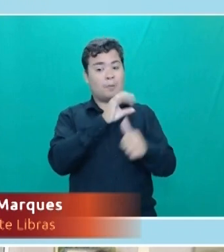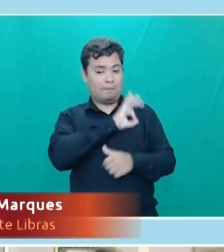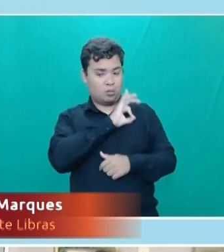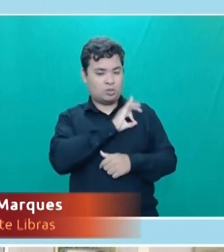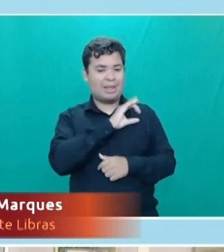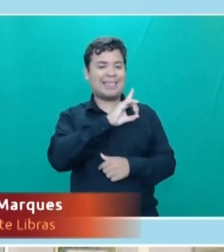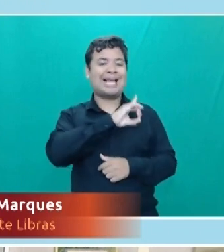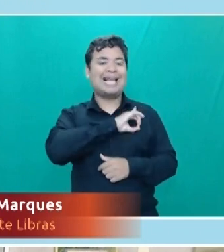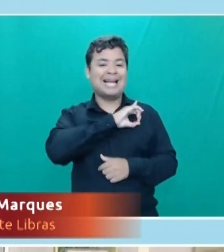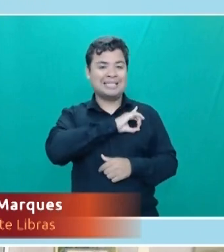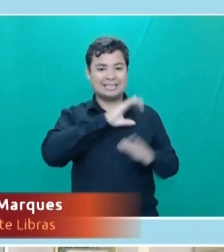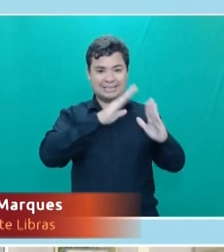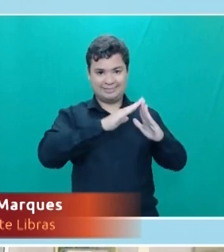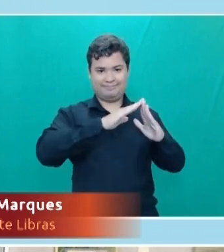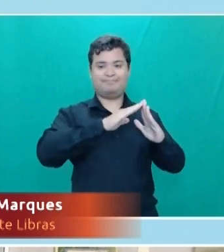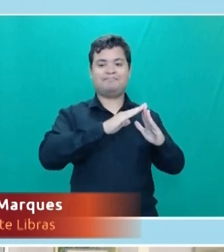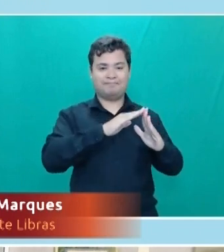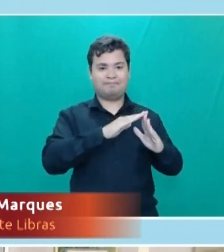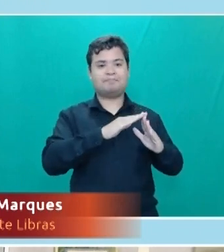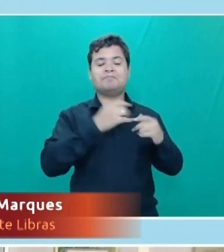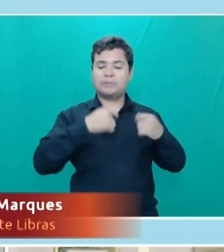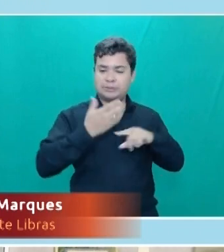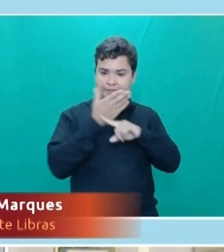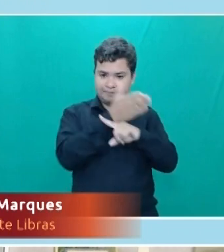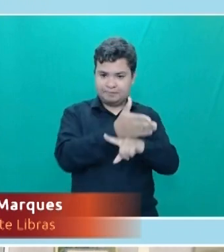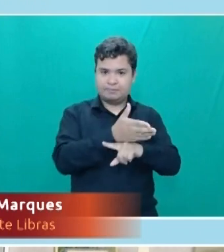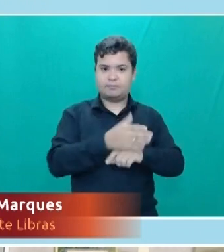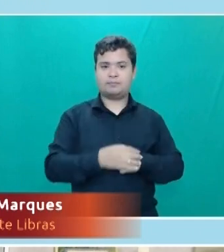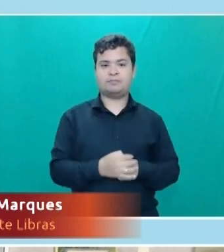de polícia, pode procurar